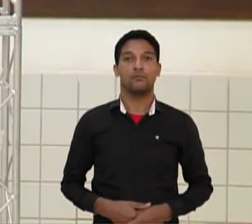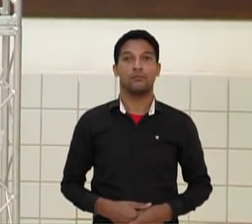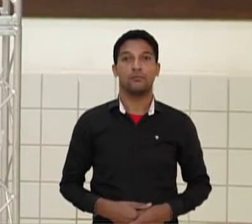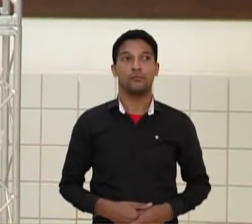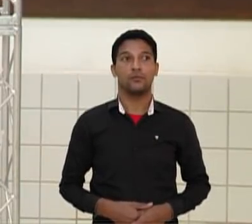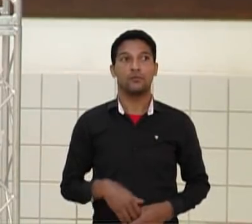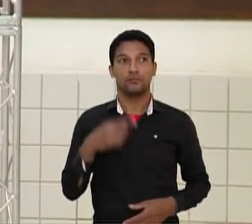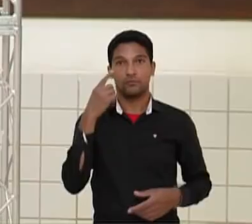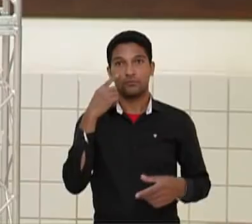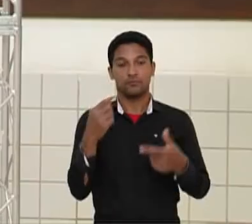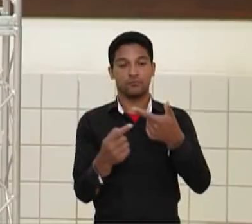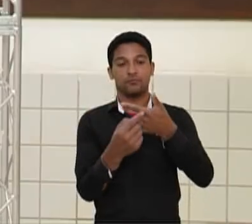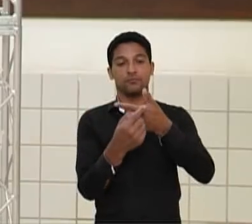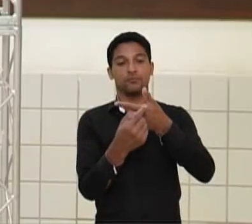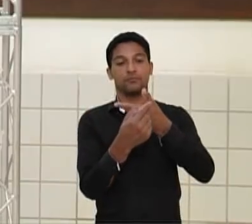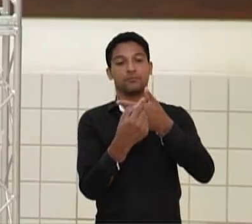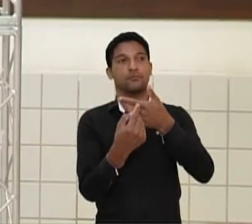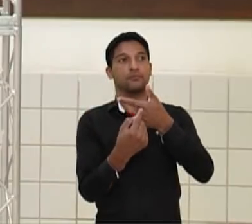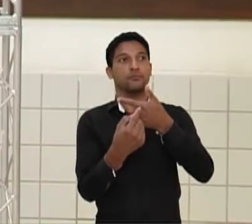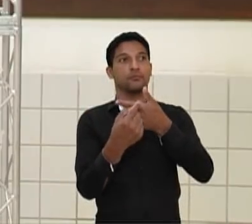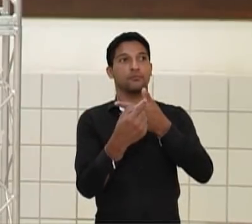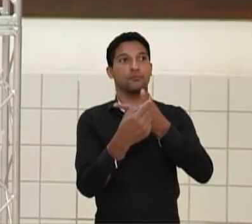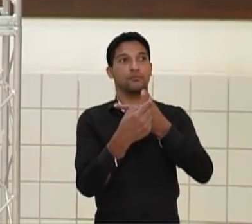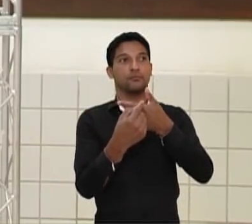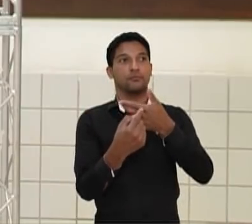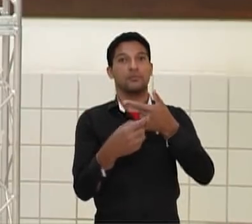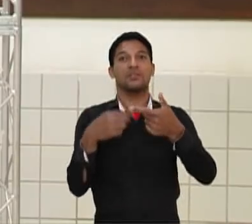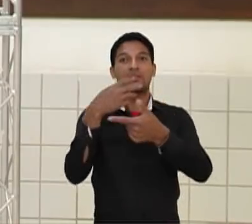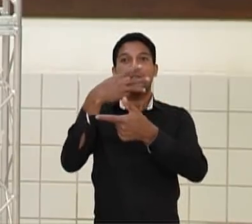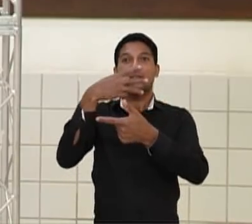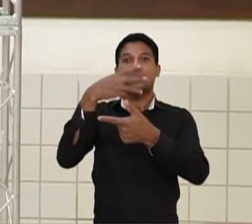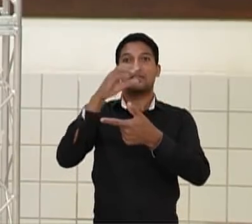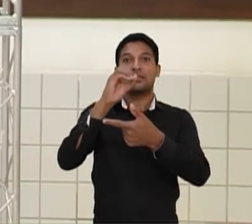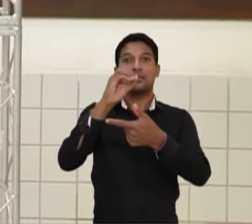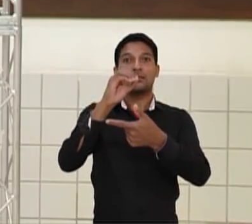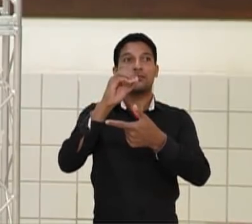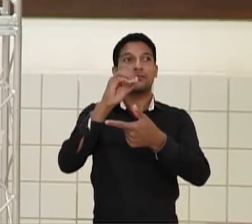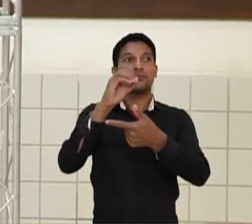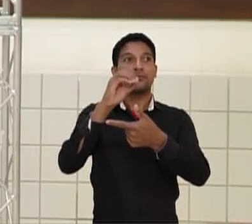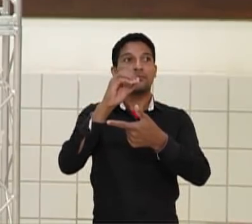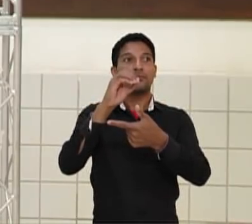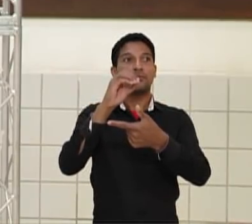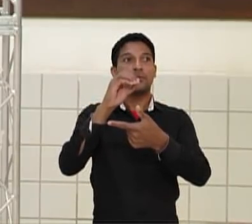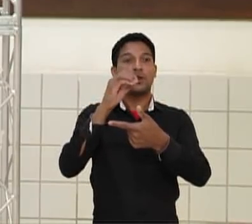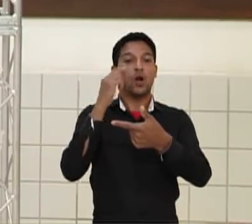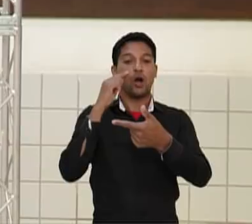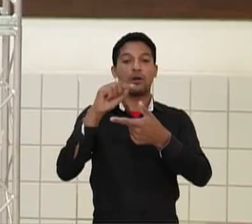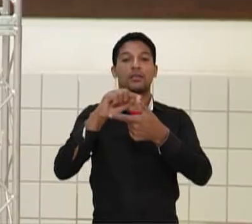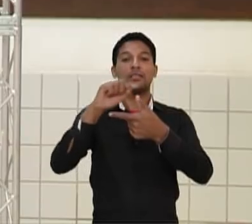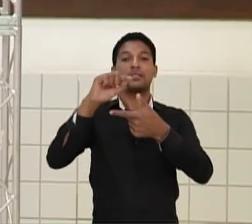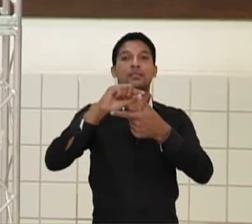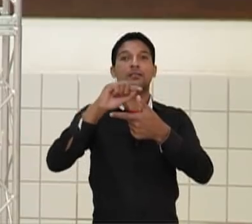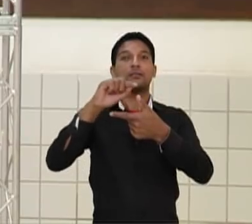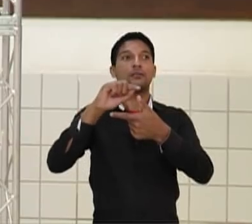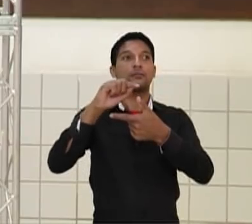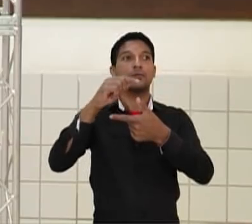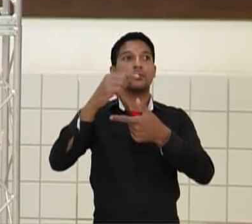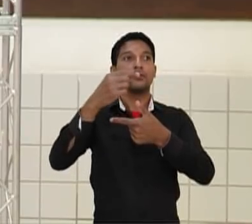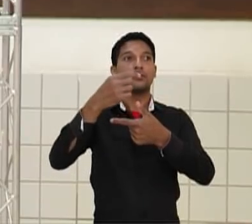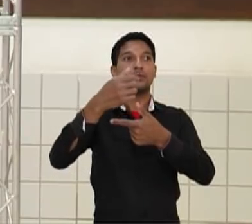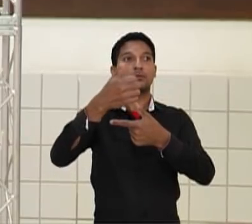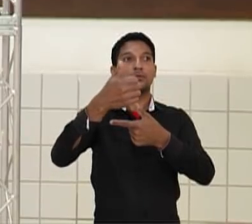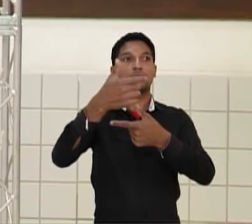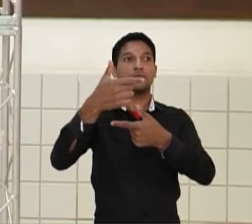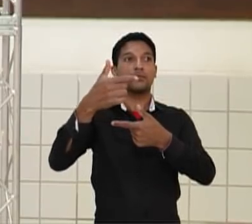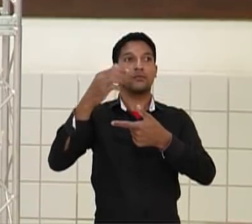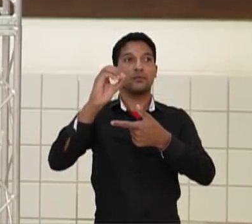Aqui, você tem este ângulo que mede 30 graus, este aqui que mede 120, esse aqui mede 2x e